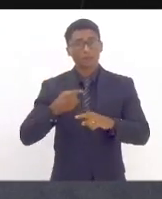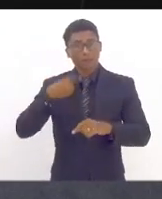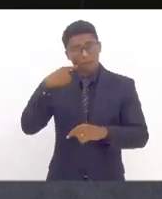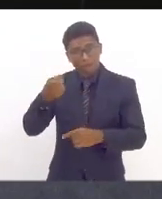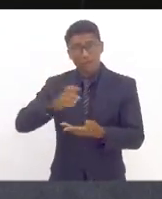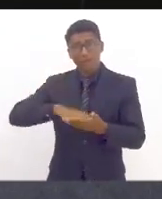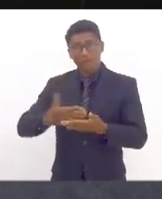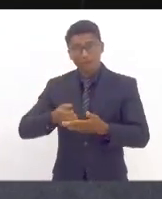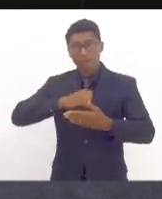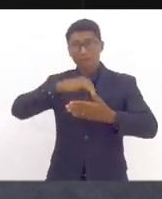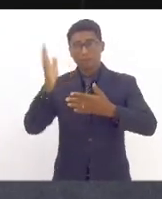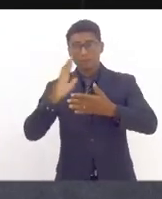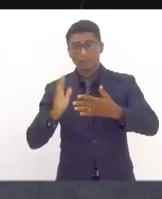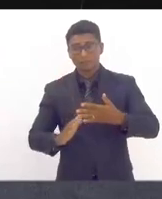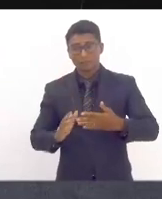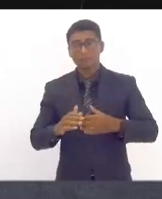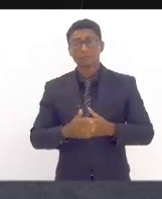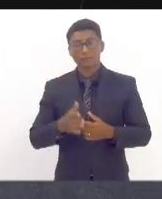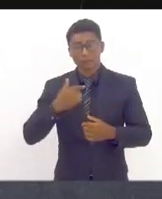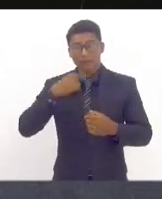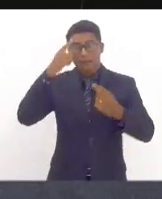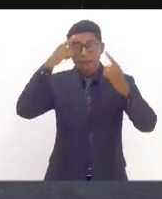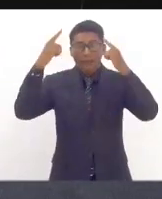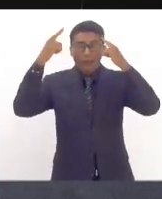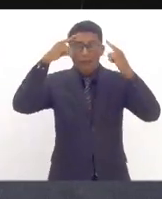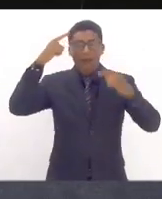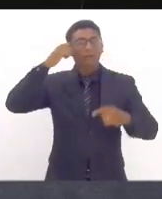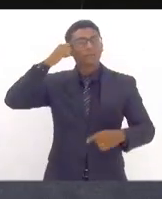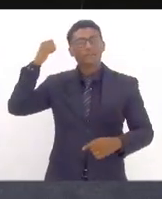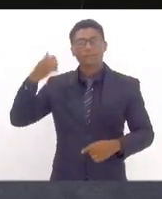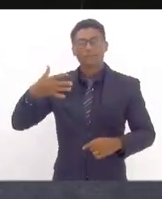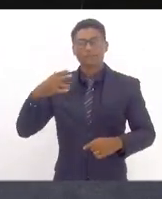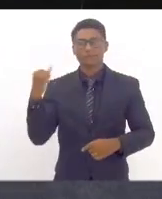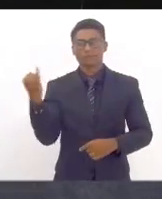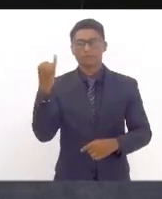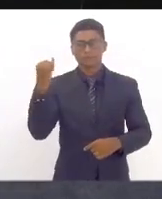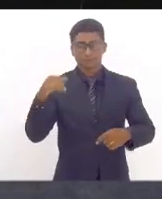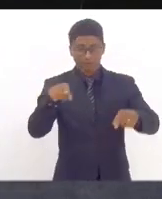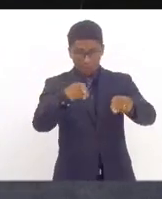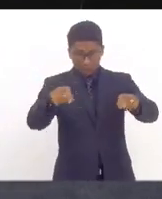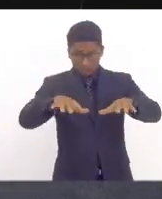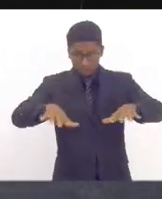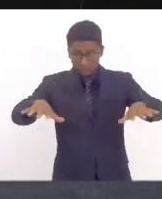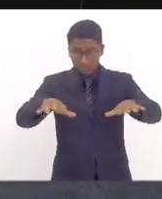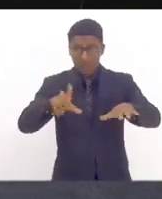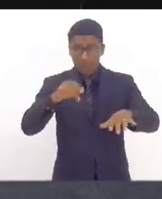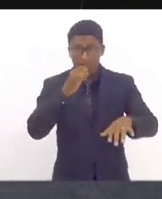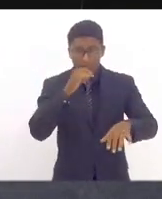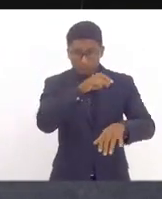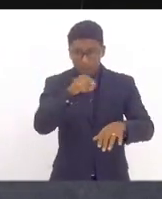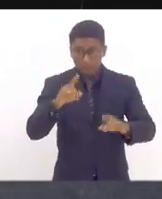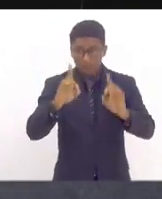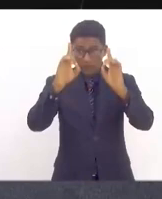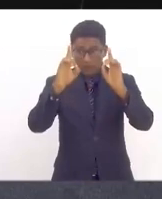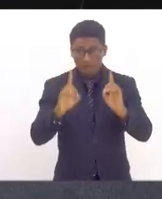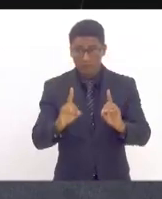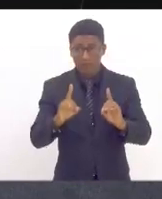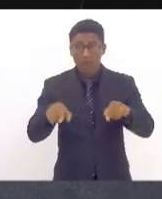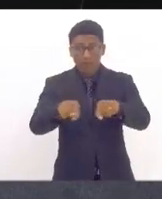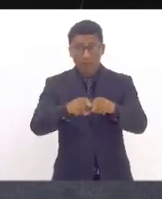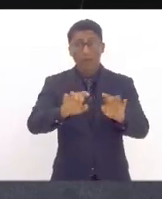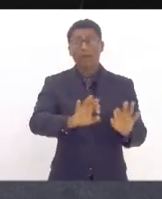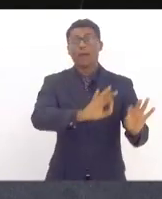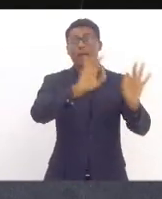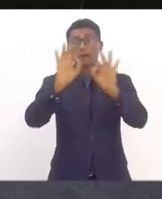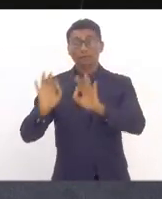intérprete de libra fazia no intérprete de libra eu me lembrei de fazer a minha alta descrição para quem tá aqui e tem algum tipo de deficiência principalmente para quem está assistindo